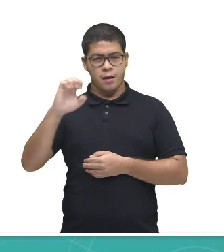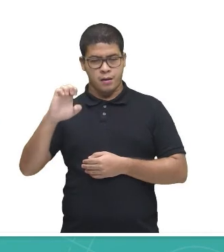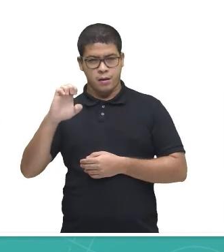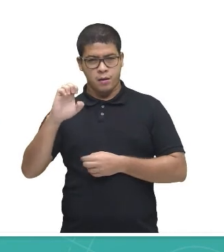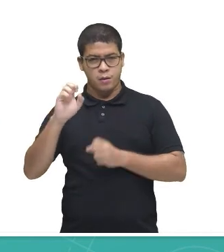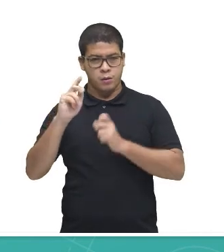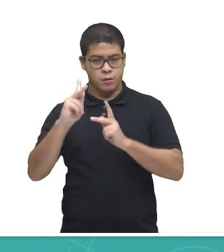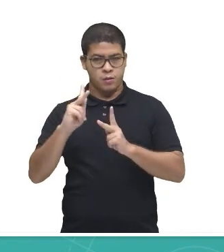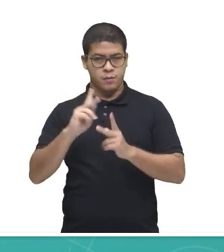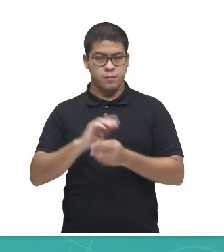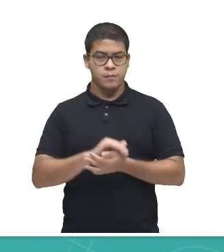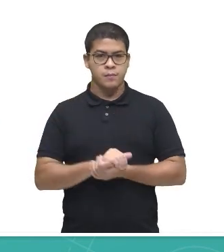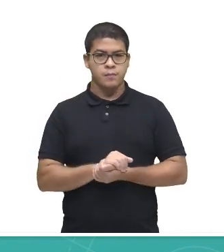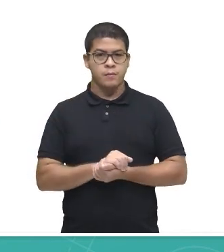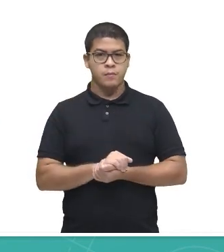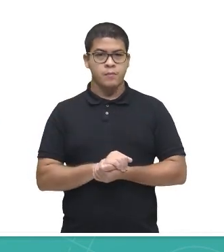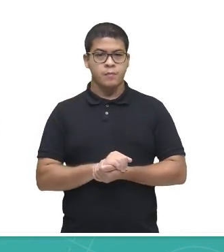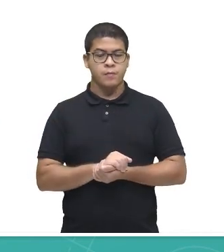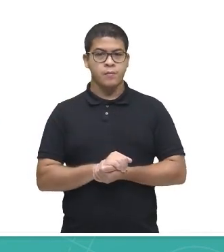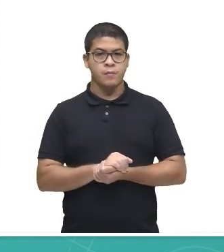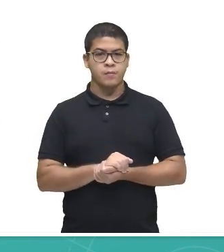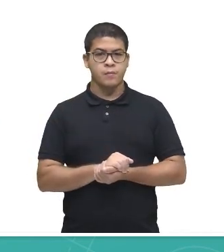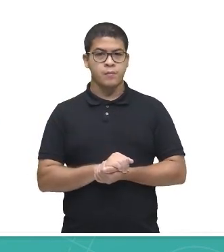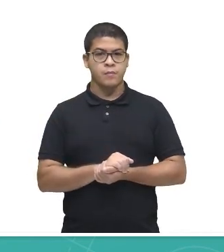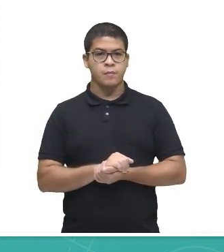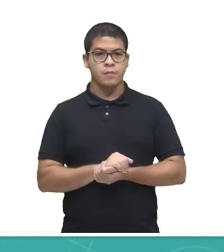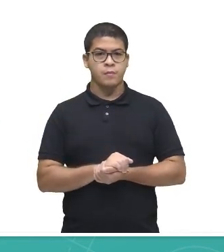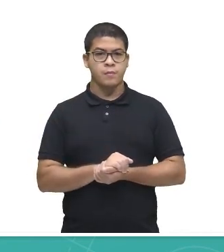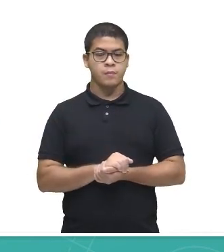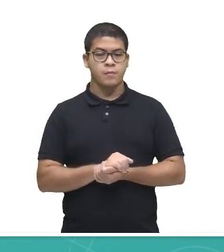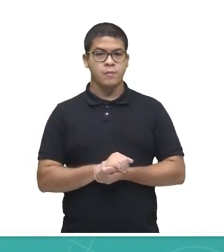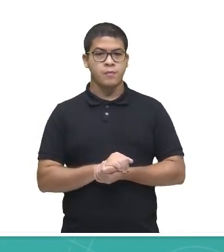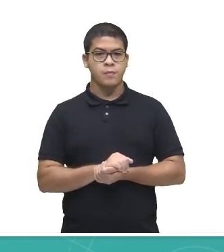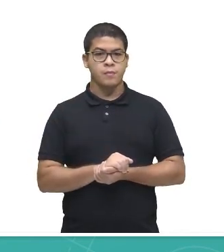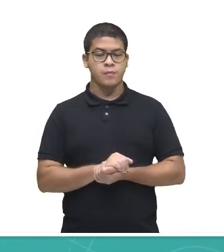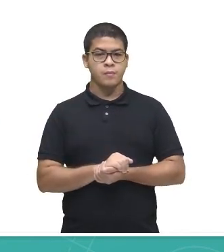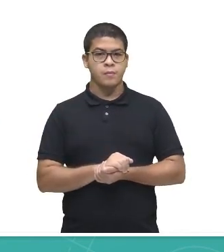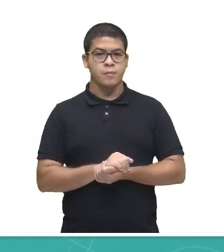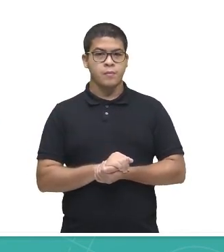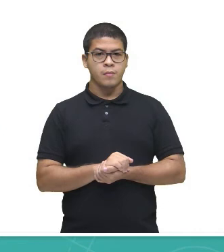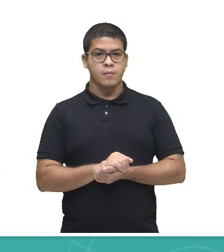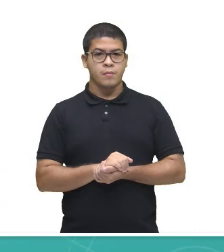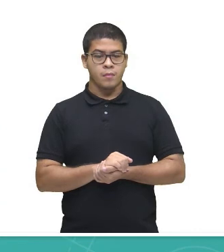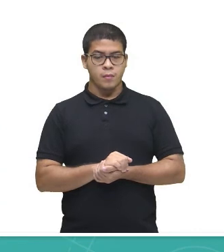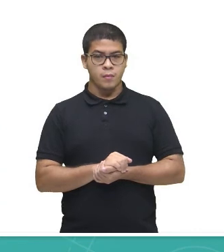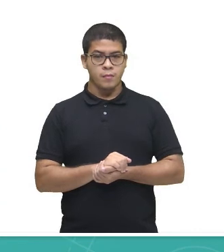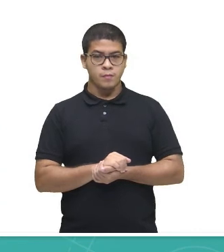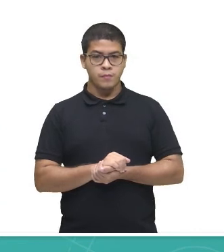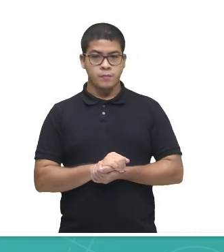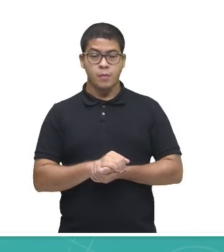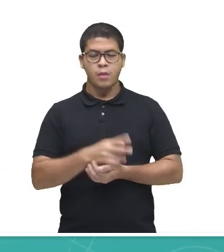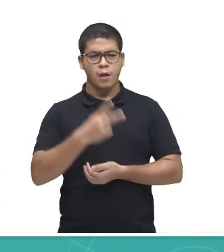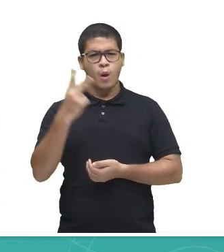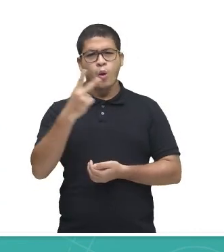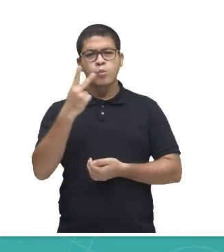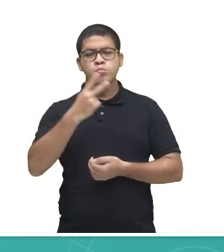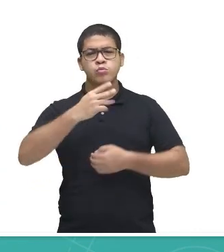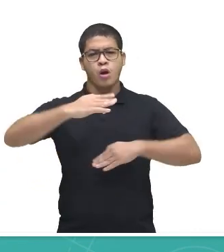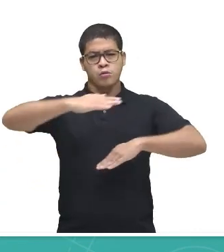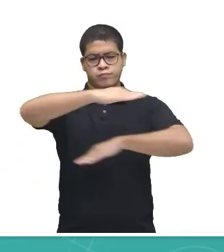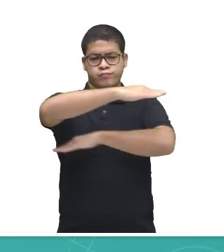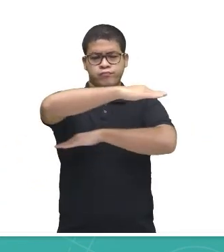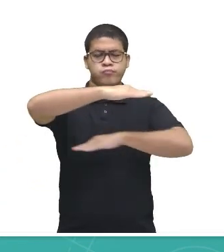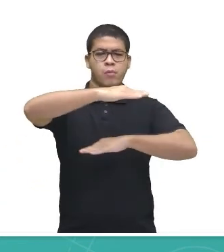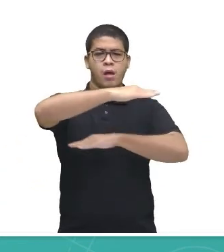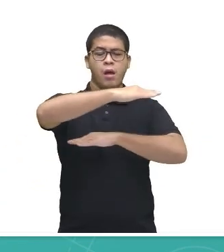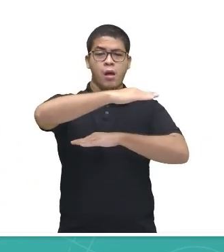são ângulos alternos externos. E aí reparem que nós temos dois pares de ângulos. O primeiro